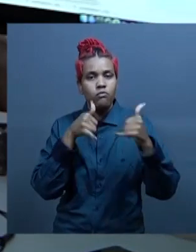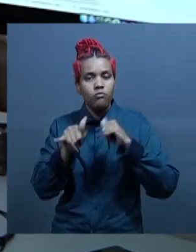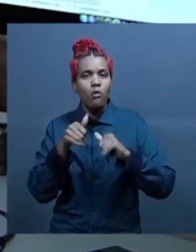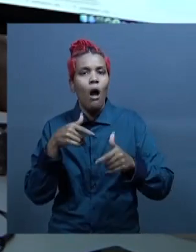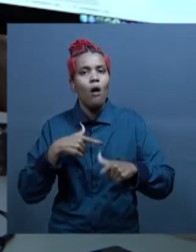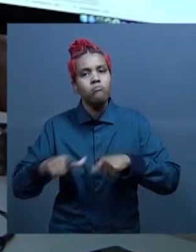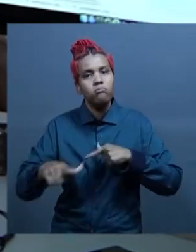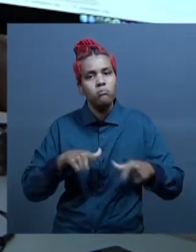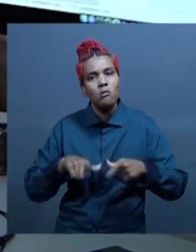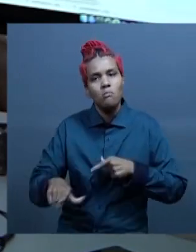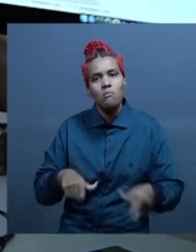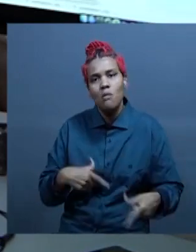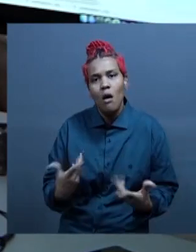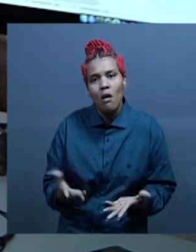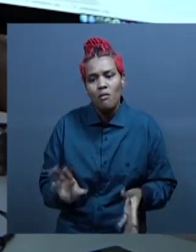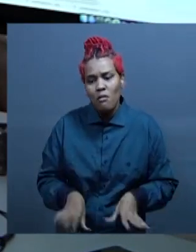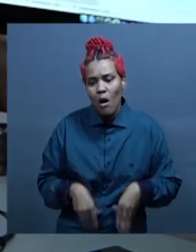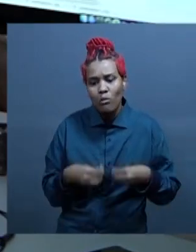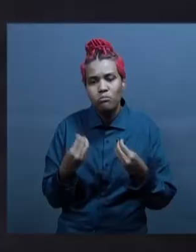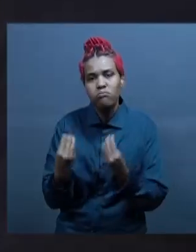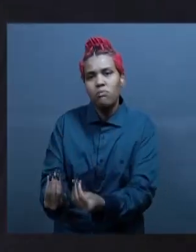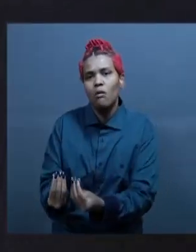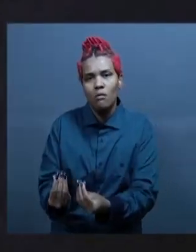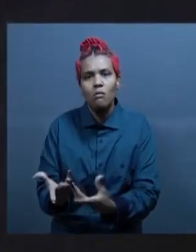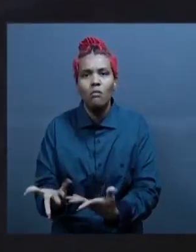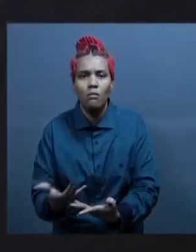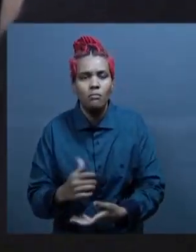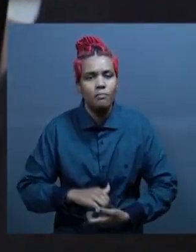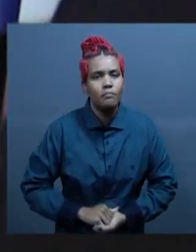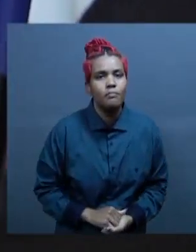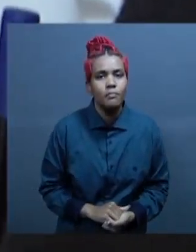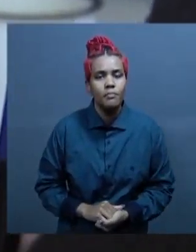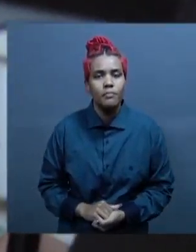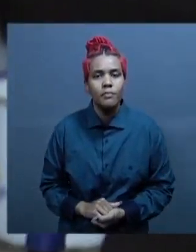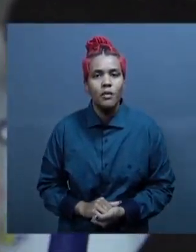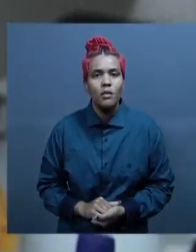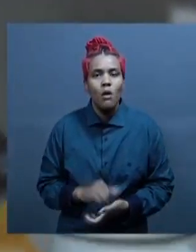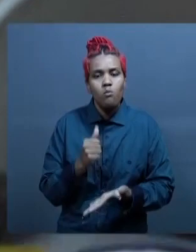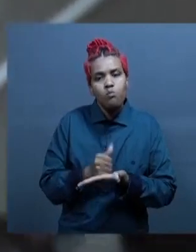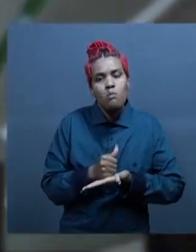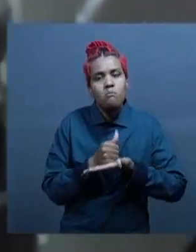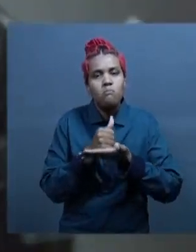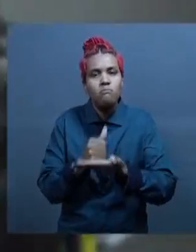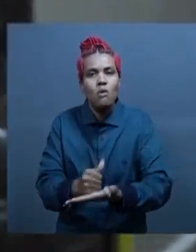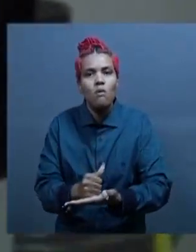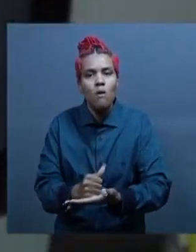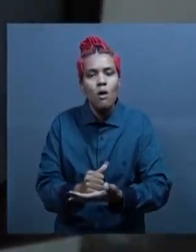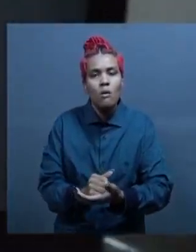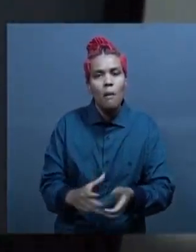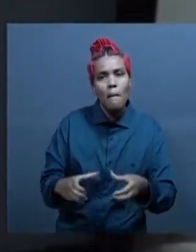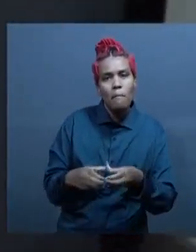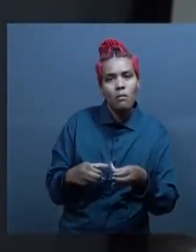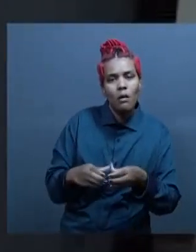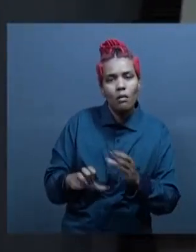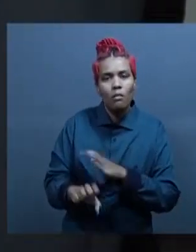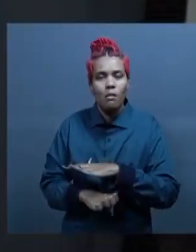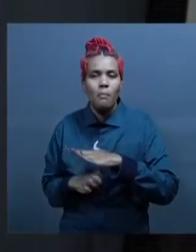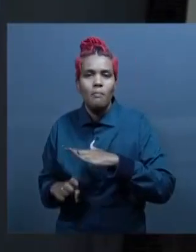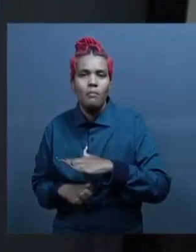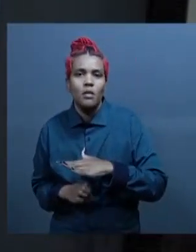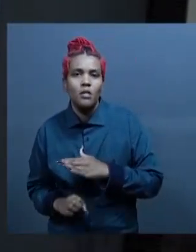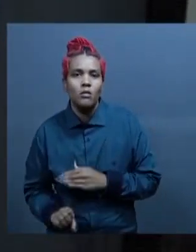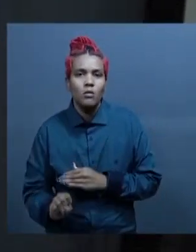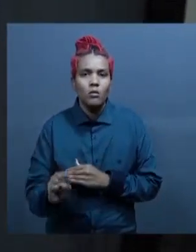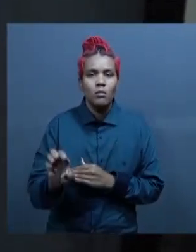e não necessariamente entregar um produto físico o serviço brasileiro de apoio à micro e pequenas empresas sebrae sugere que